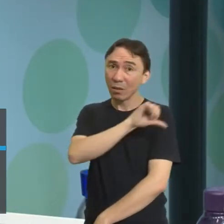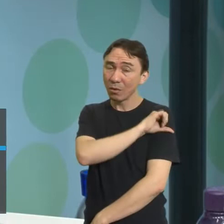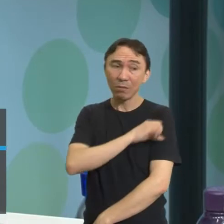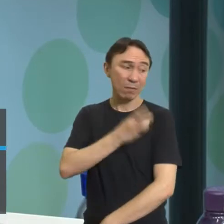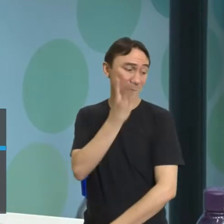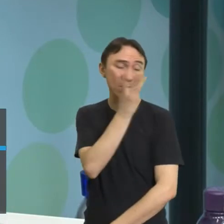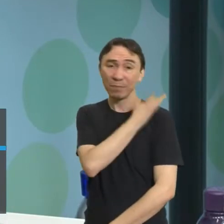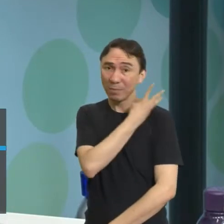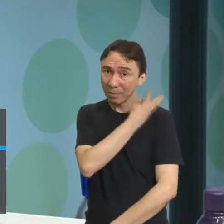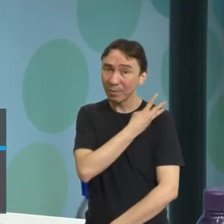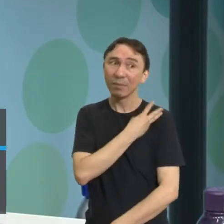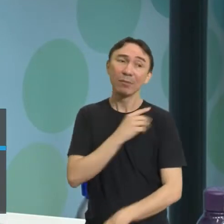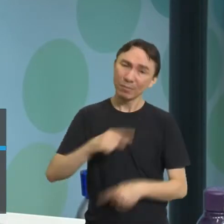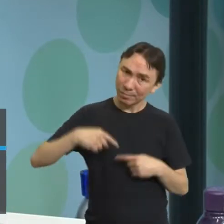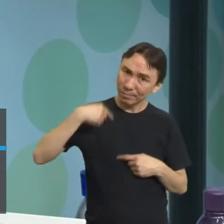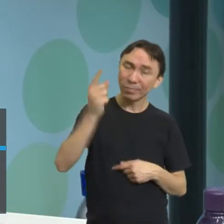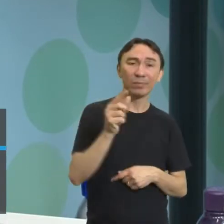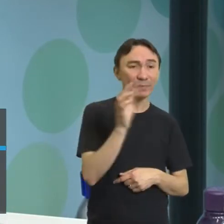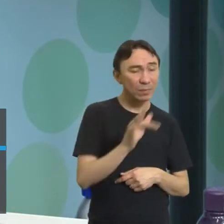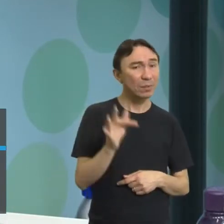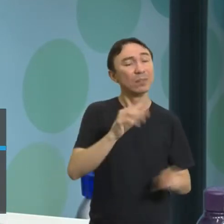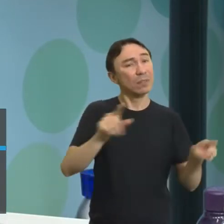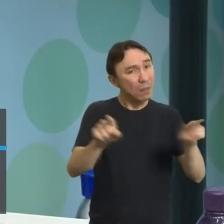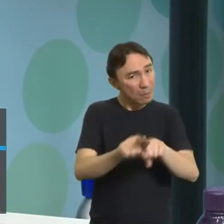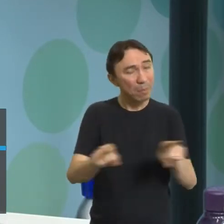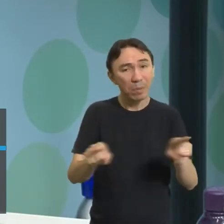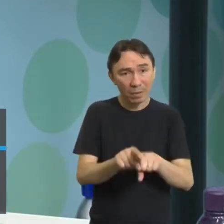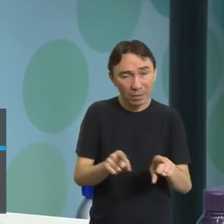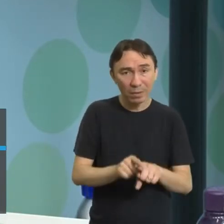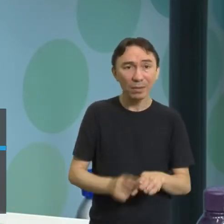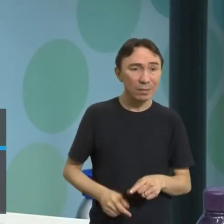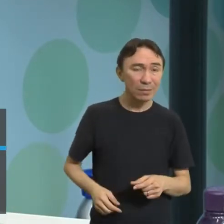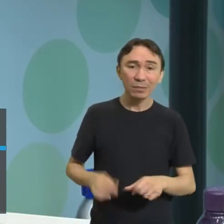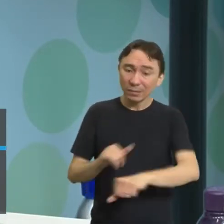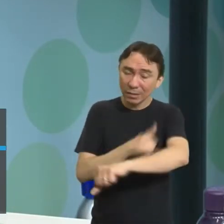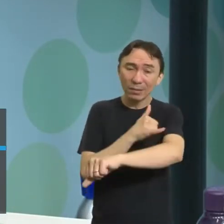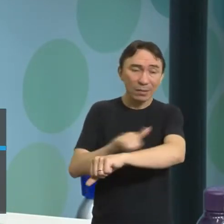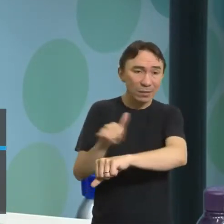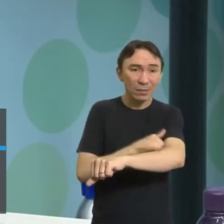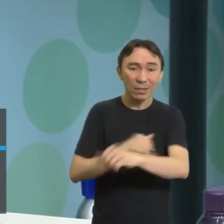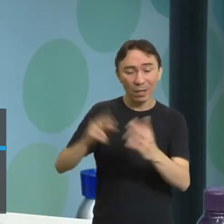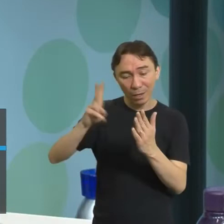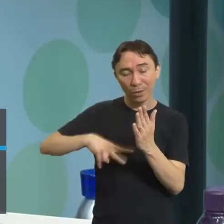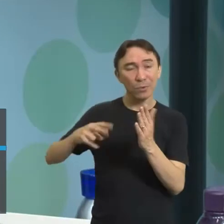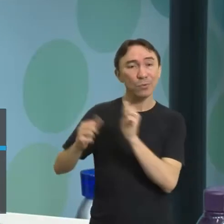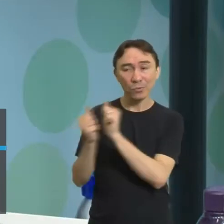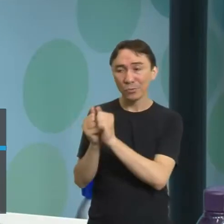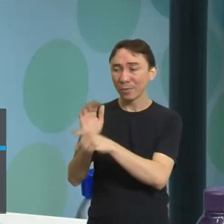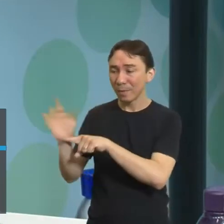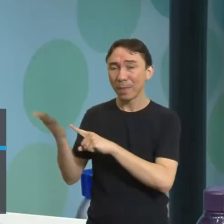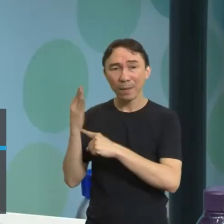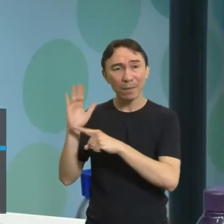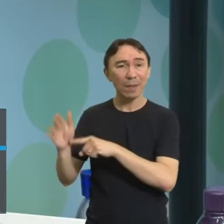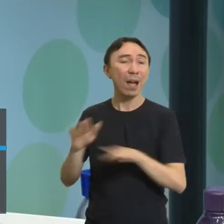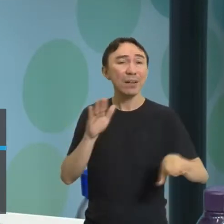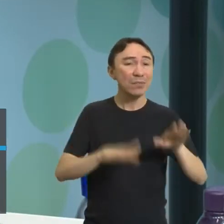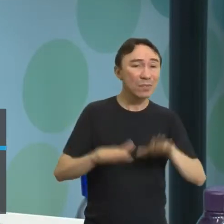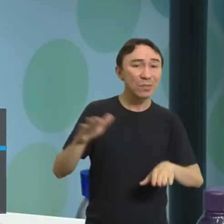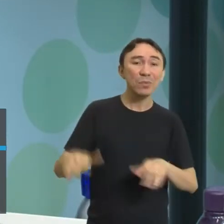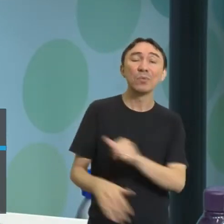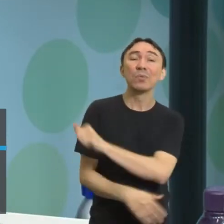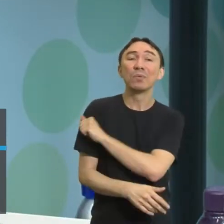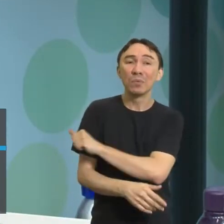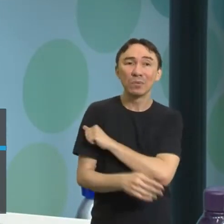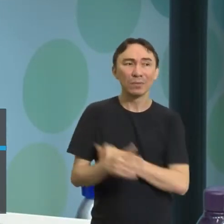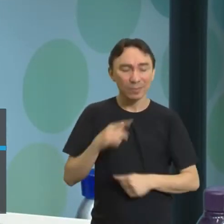realizar essa estratégia de leitura compartilhada. Porque pode ser que o estudante esteja lá com a cabecinha cheia de dúvidas, muitas